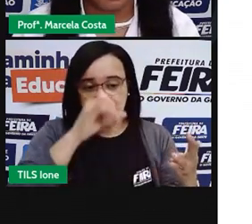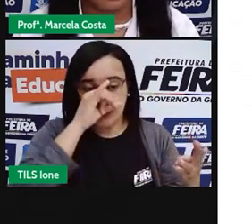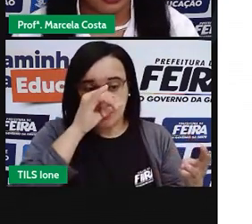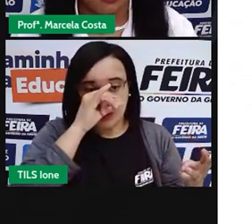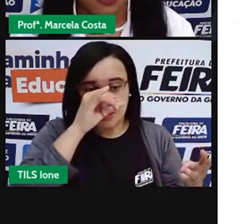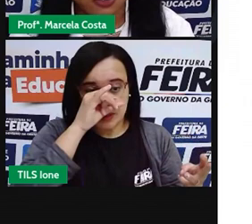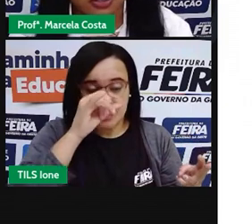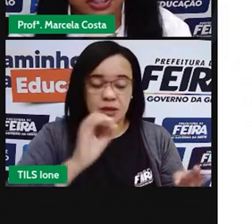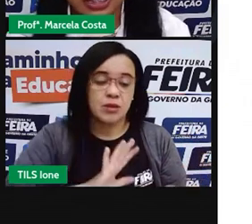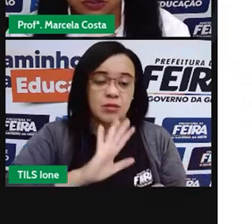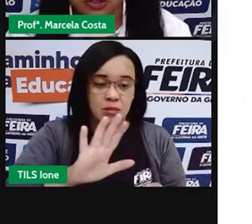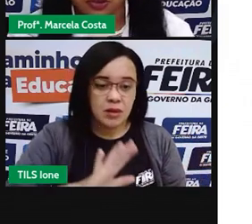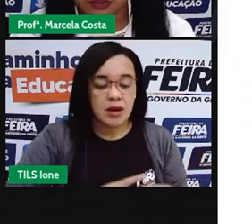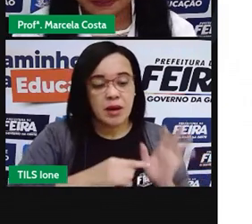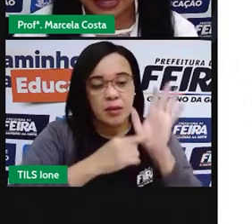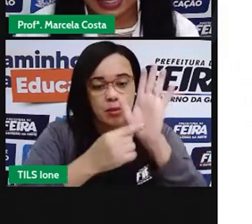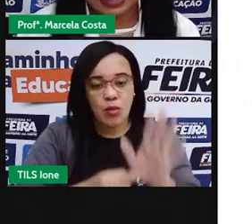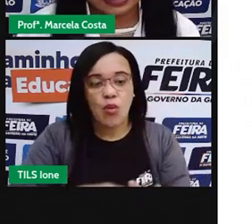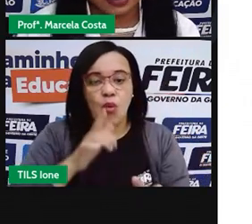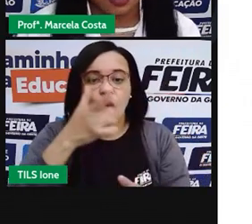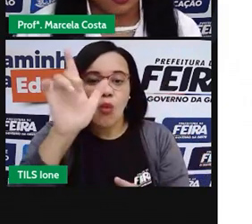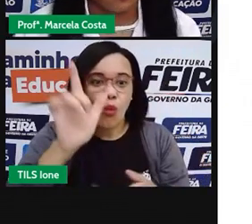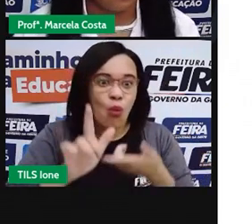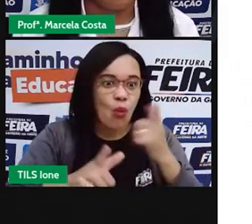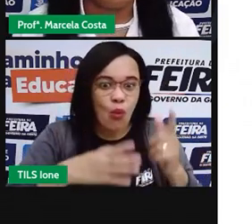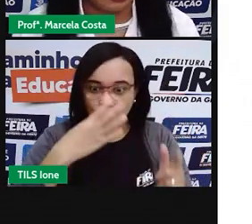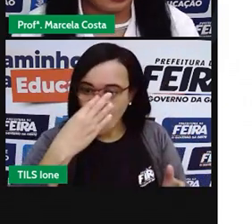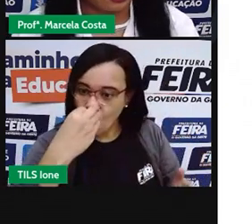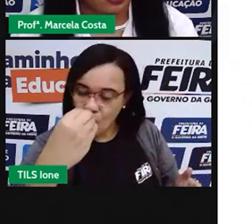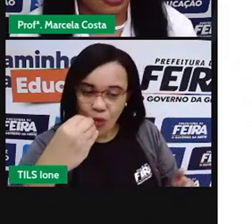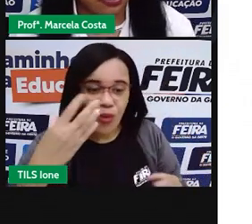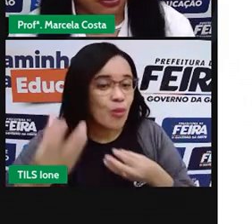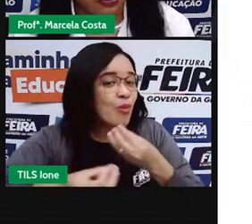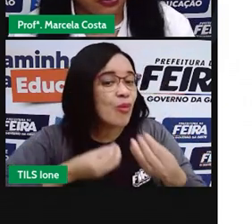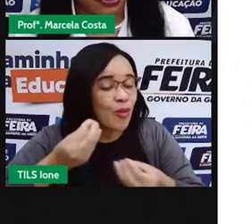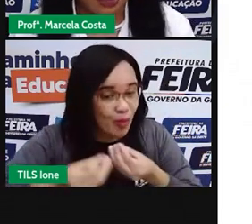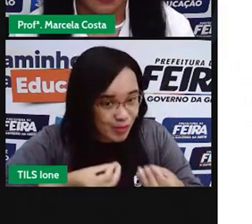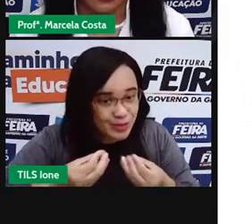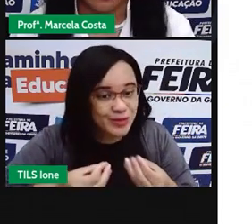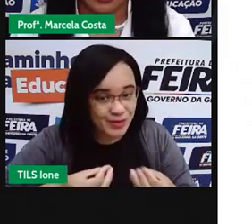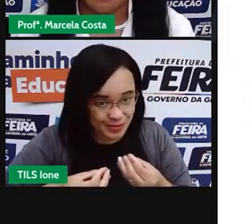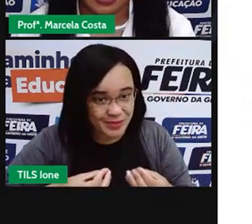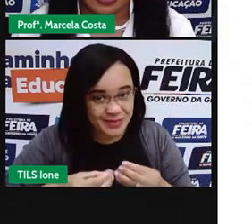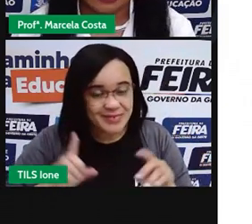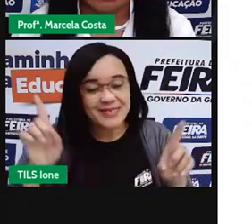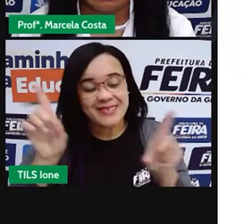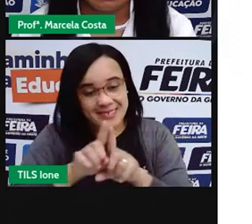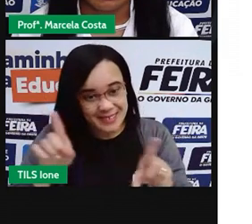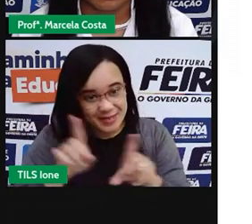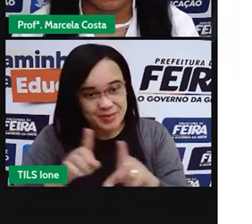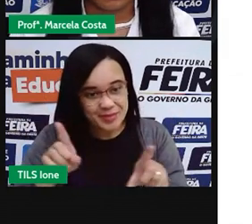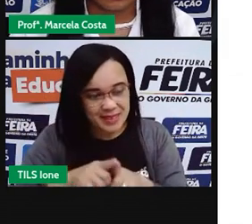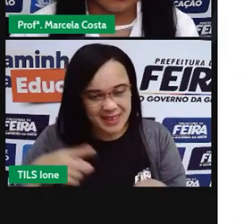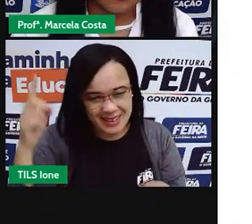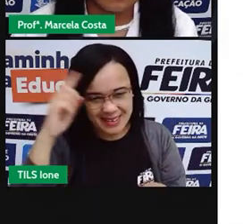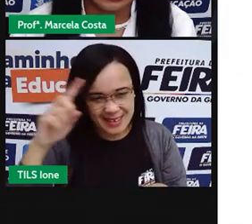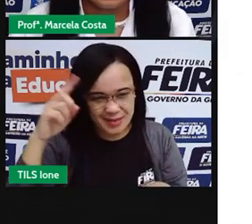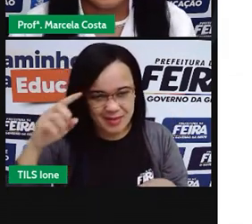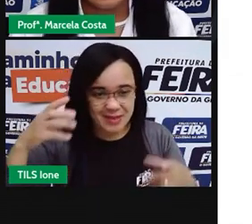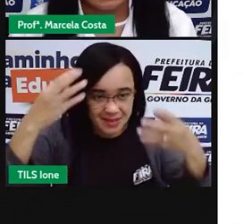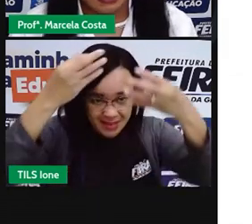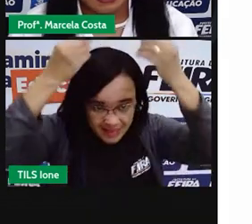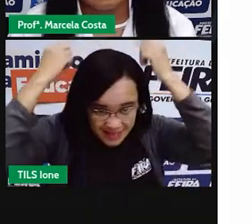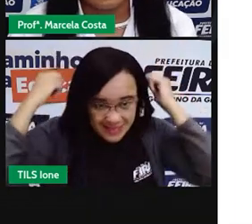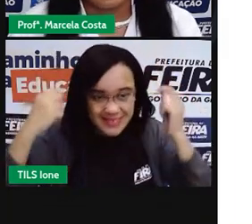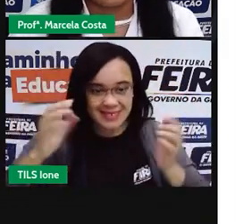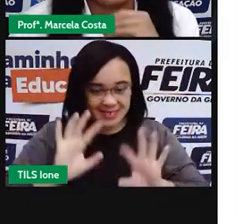ele mostra outros em onde o lobo aparece, como a história do Chapeuzinho Vermelho.